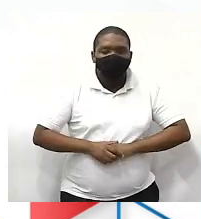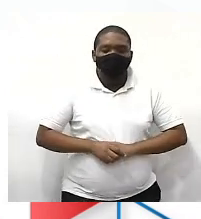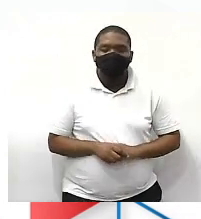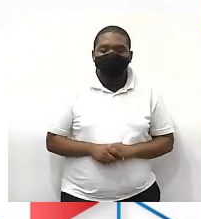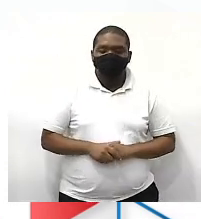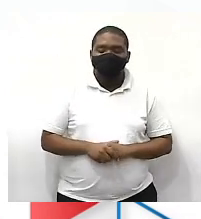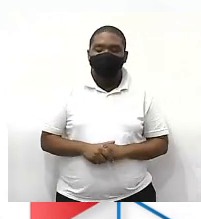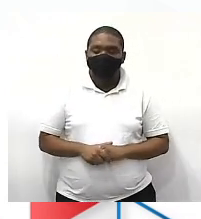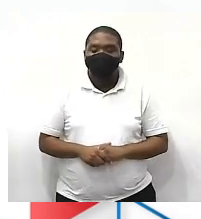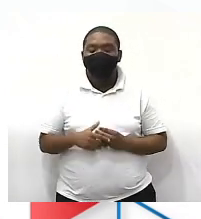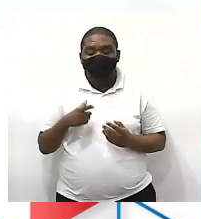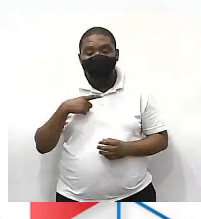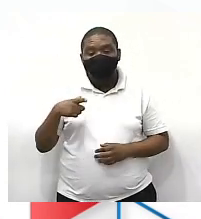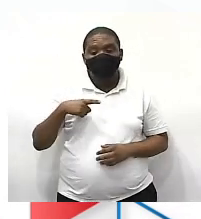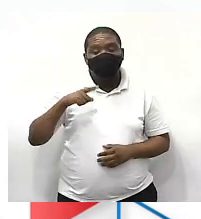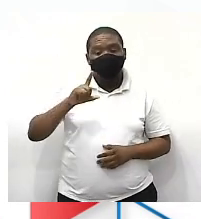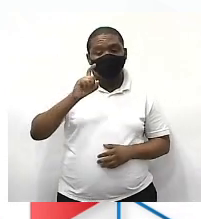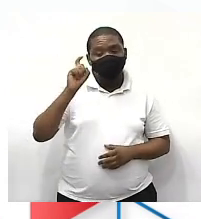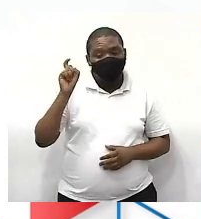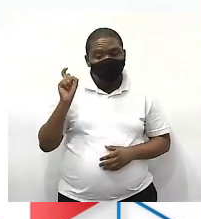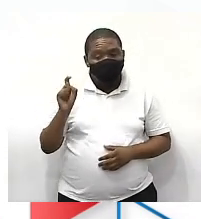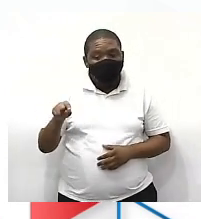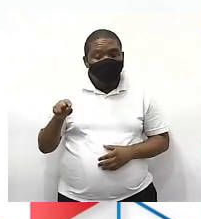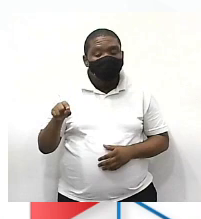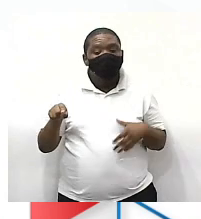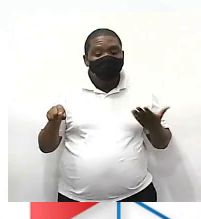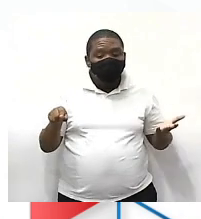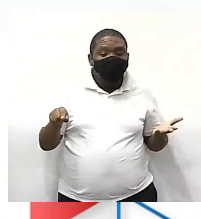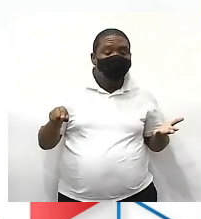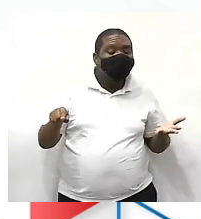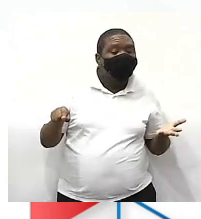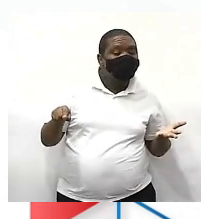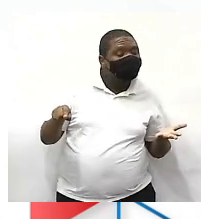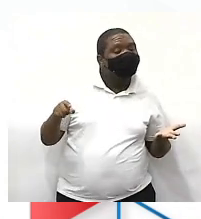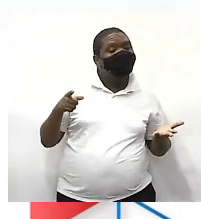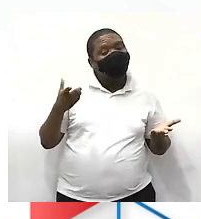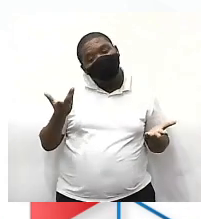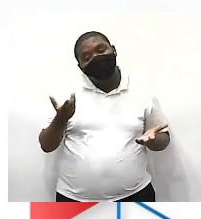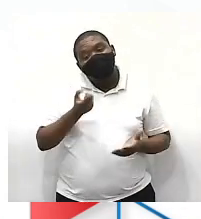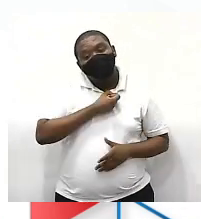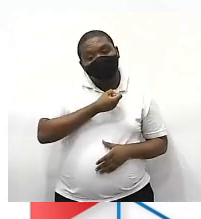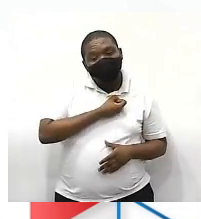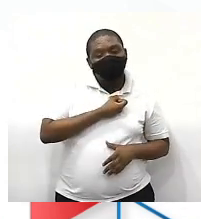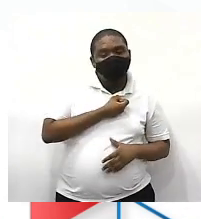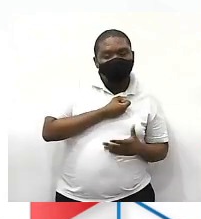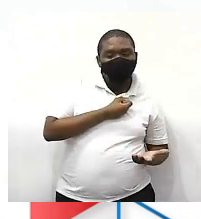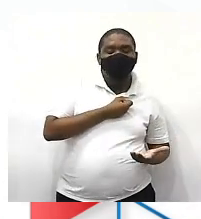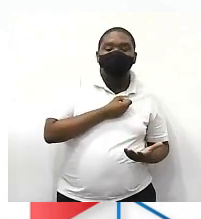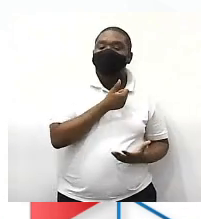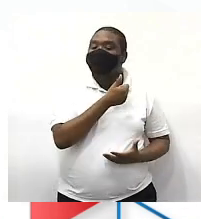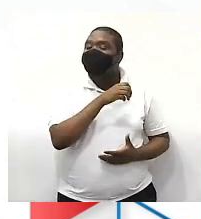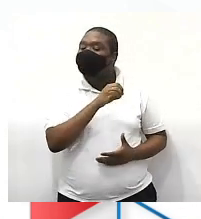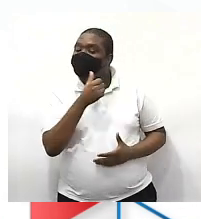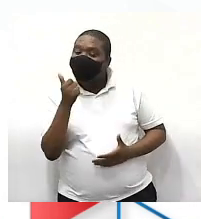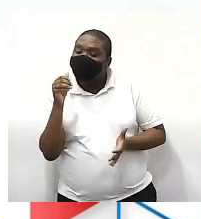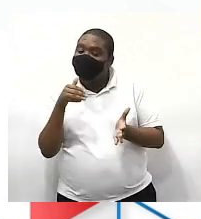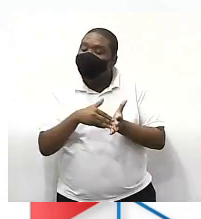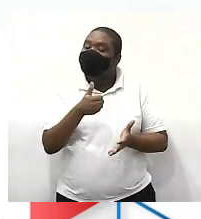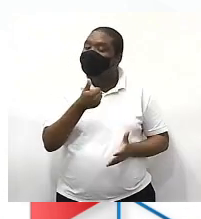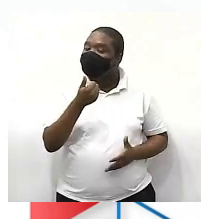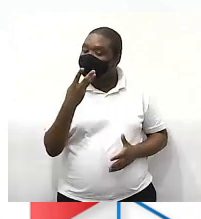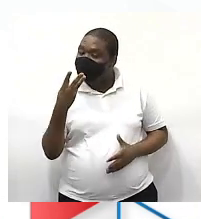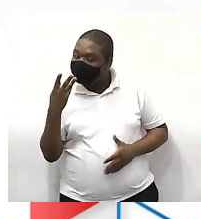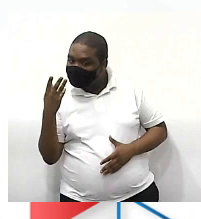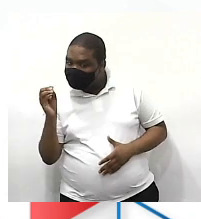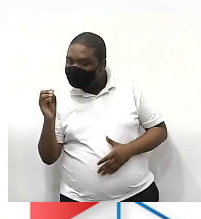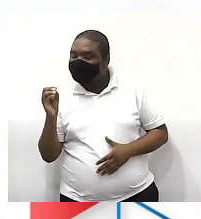que eu não sei qual é, que deveria estar aparecendo aí entre o 101 e o 104 após o símbolo